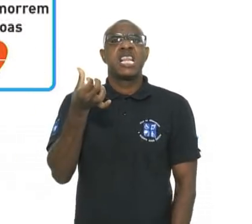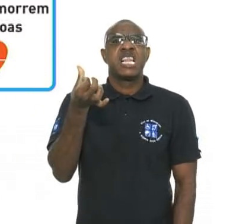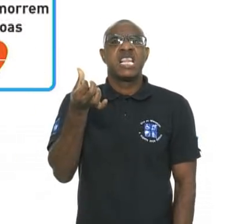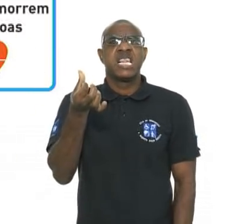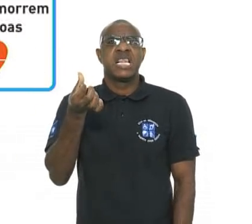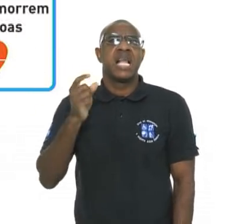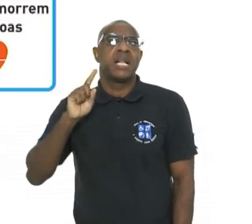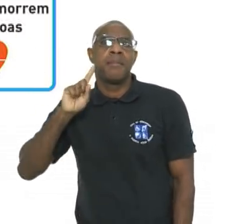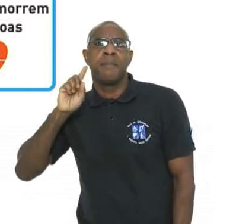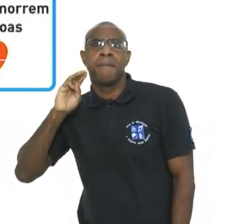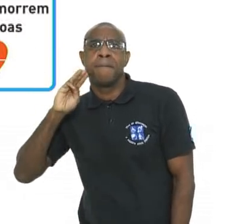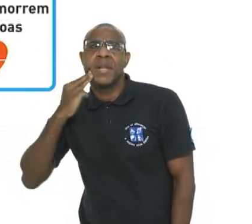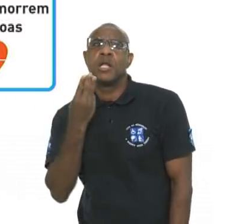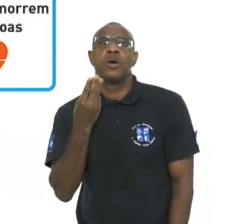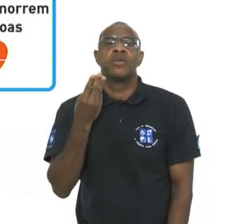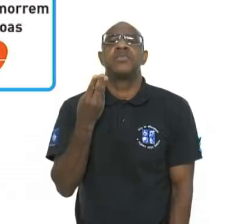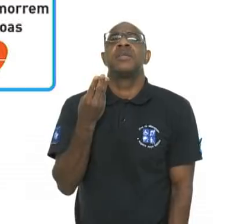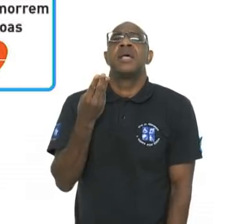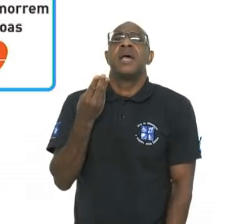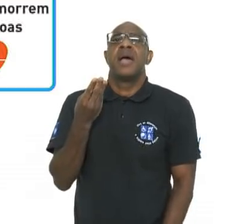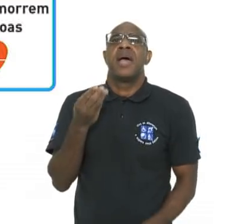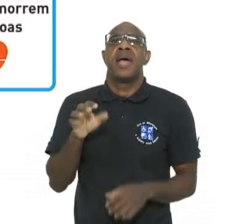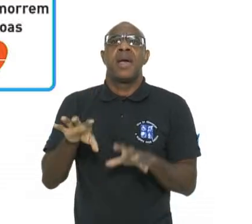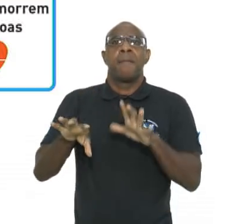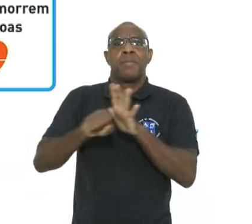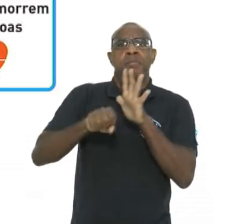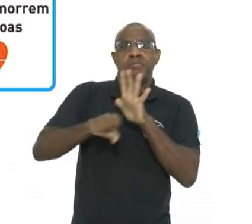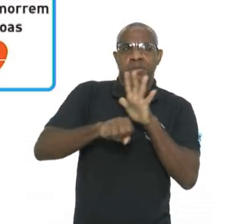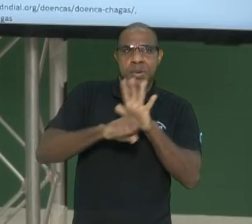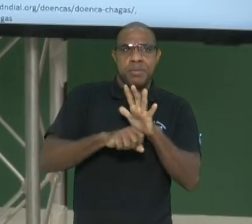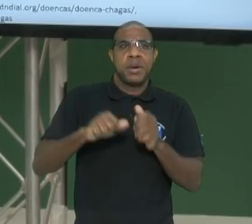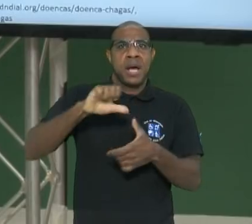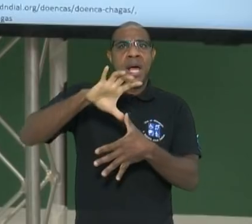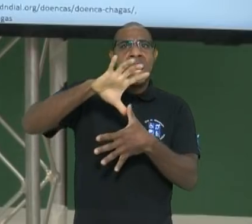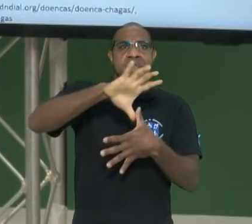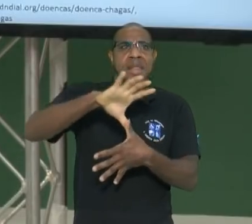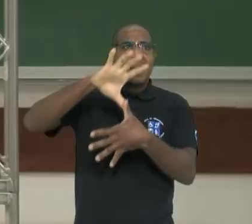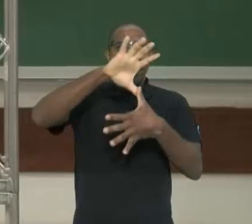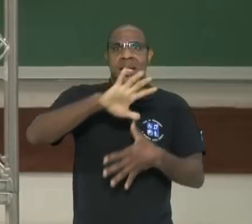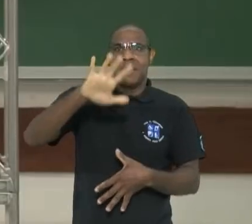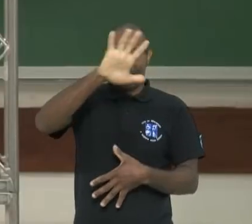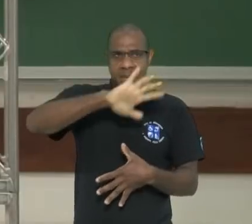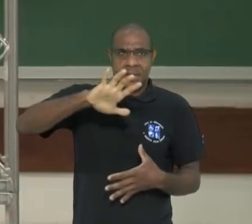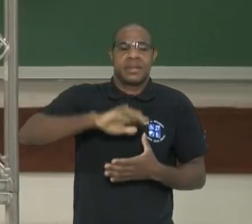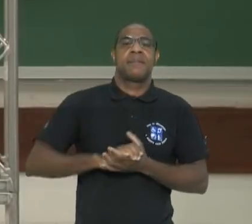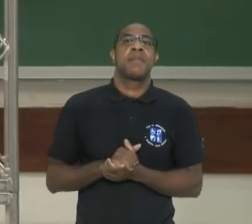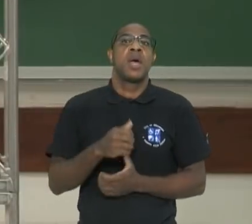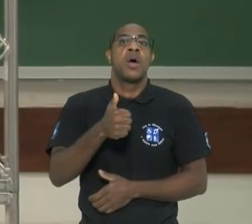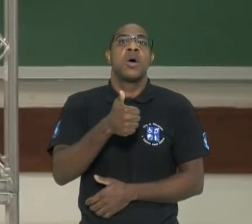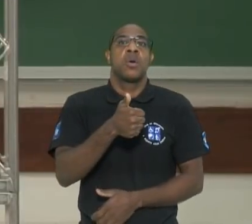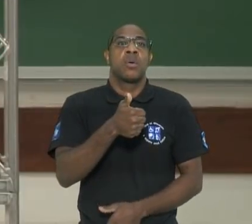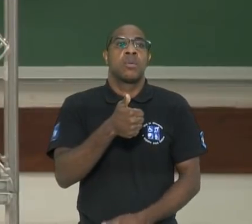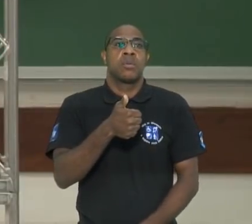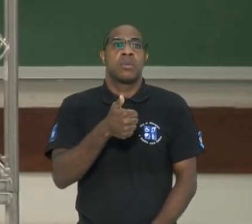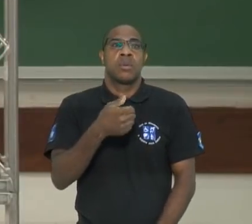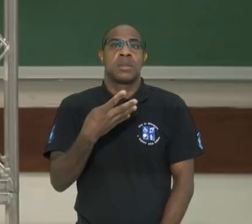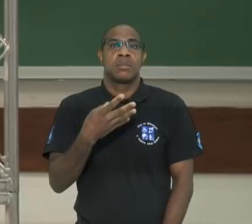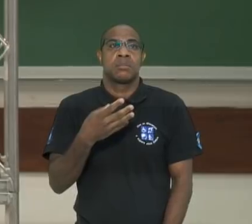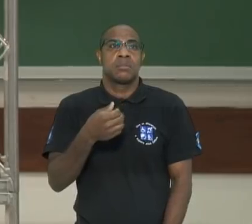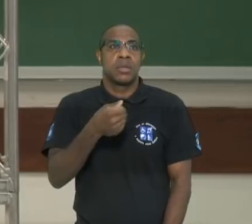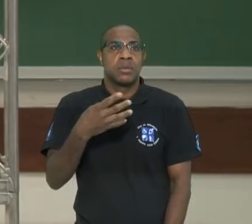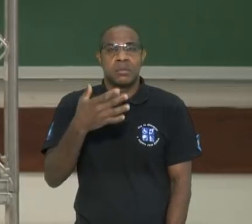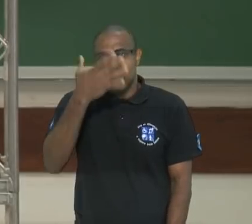na América Latina, 70 milhões de pessoas no mundo, 14 mil pessoas morrem por ano. É uma doença que a gente tem que ficar